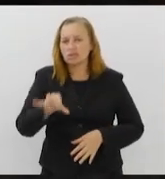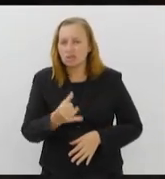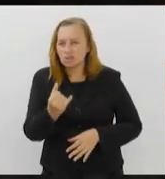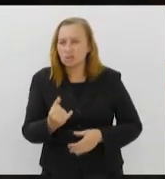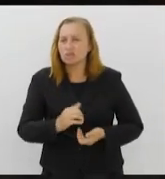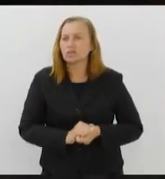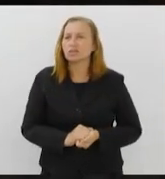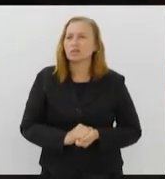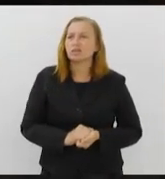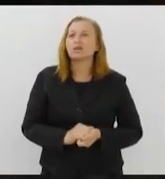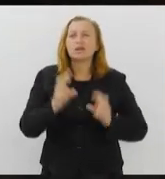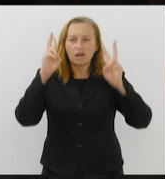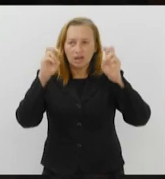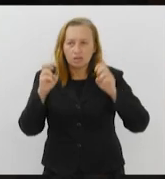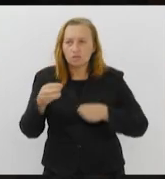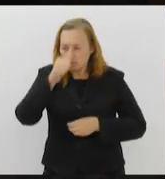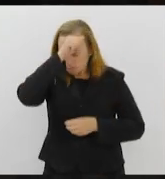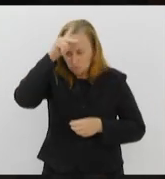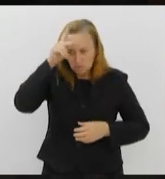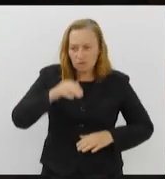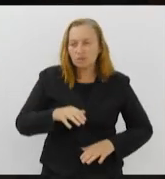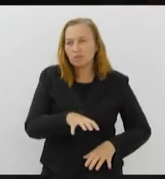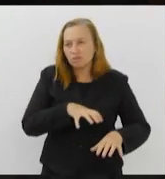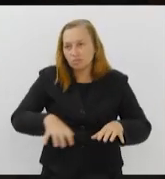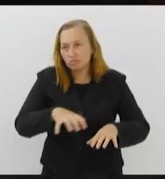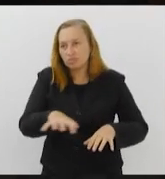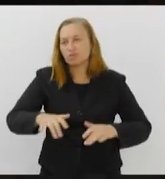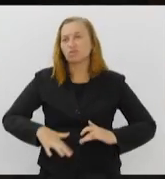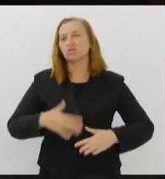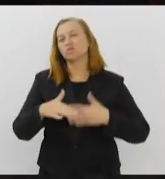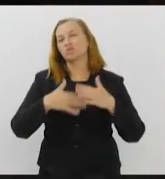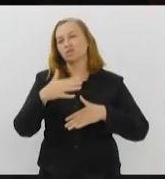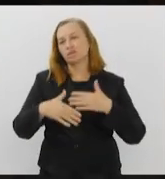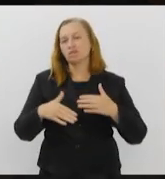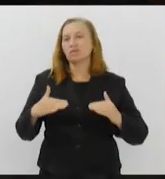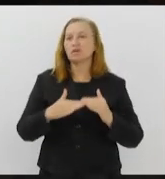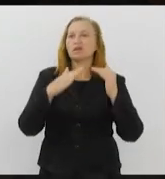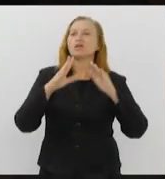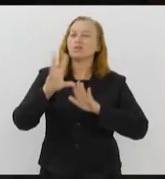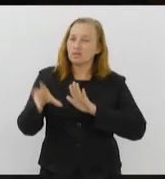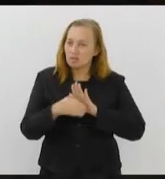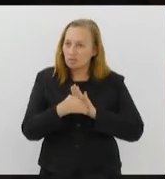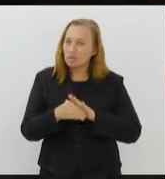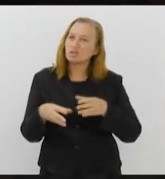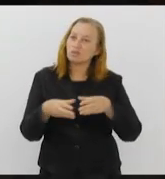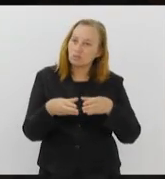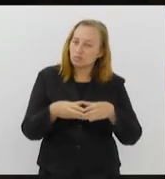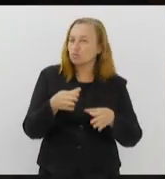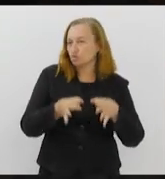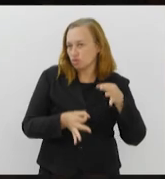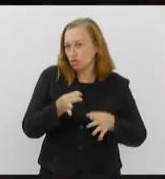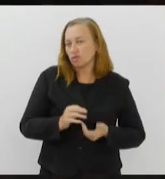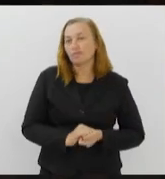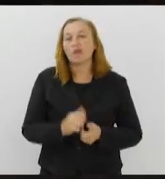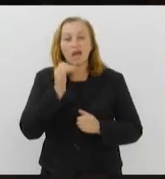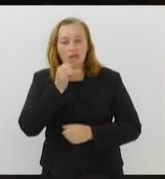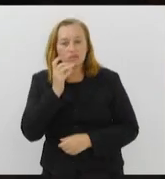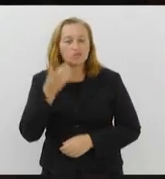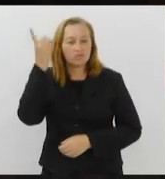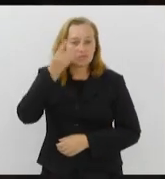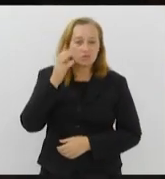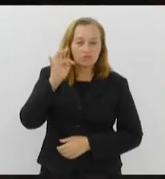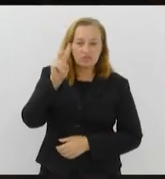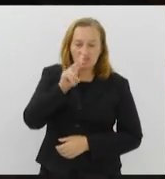Justiça, assuntos municipais e desenvolvimento regional favorável, com as emendas da Comissão de Constituição e Justiça. Relatores, deputado